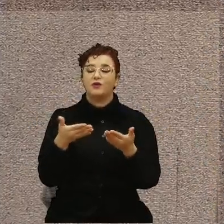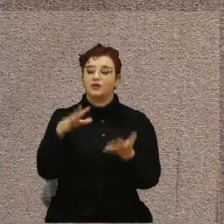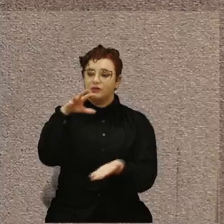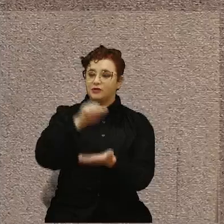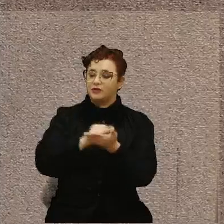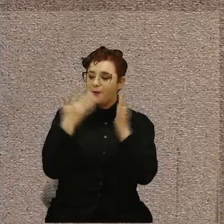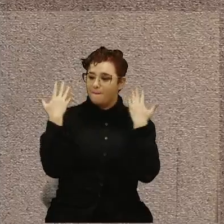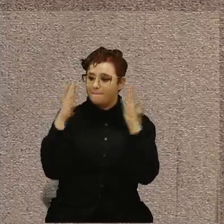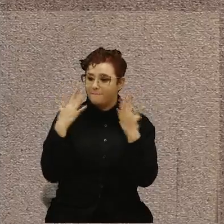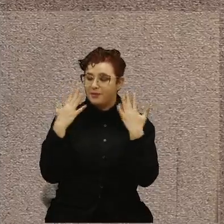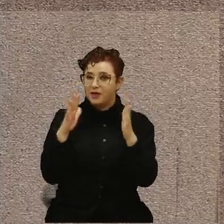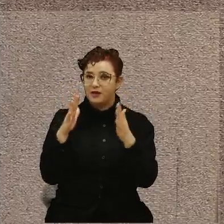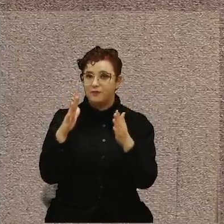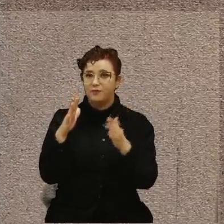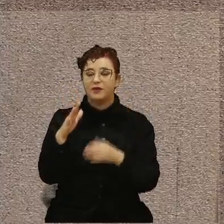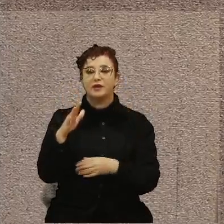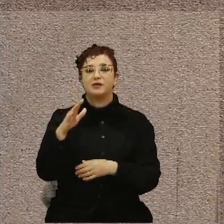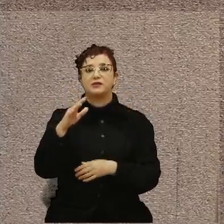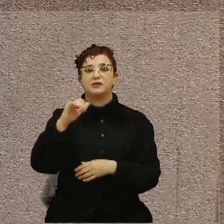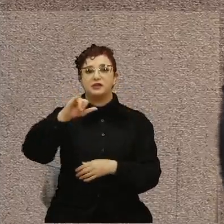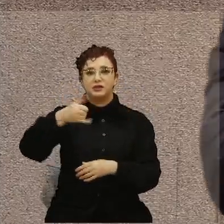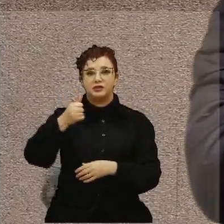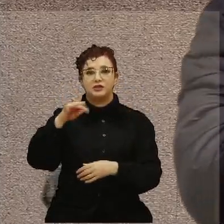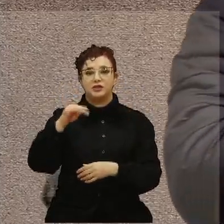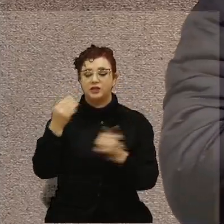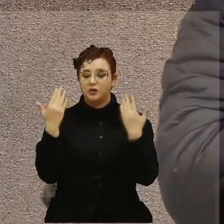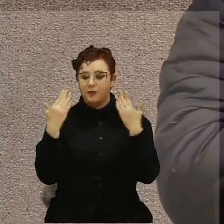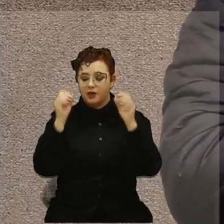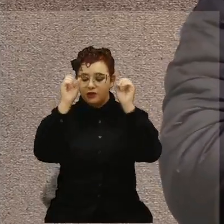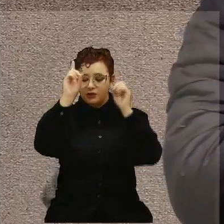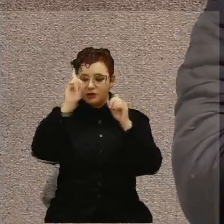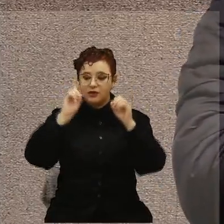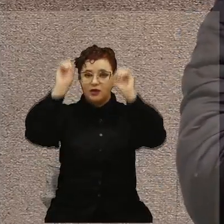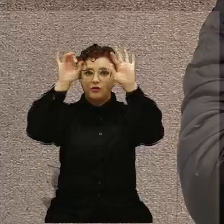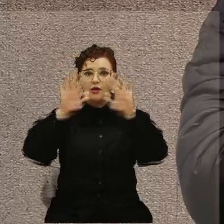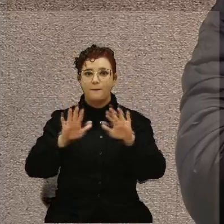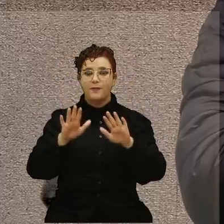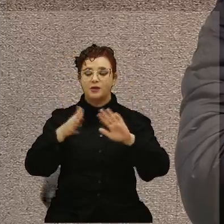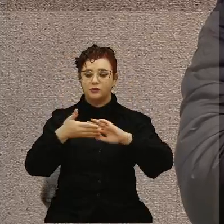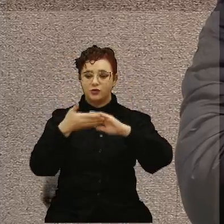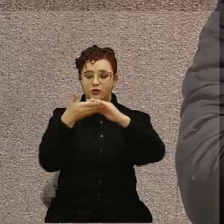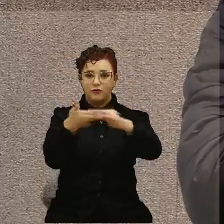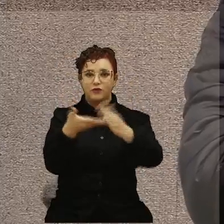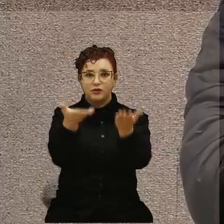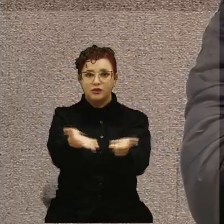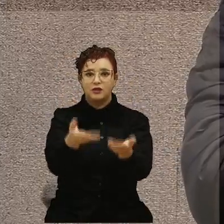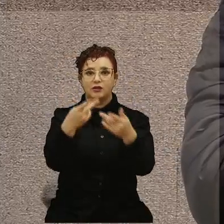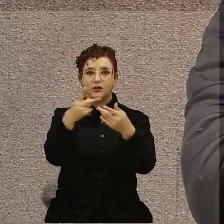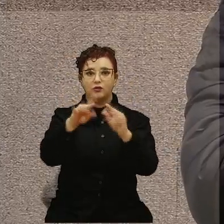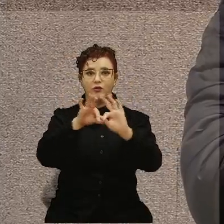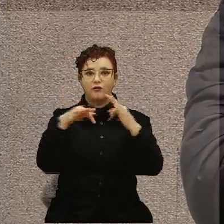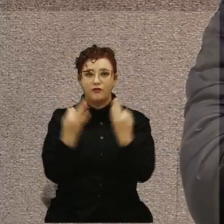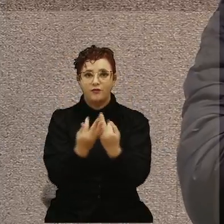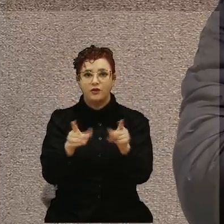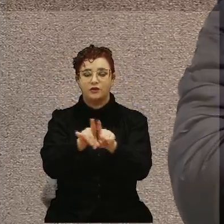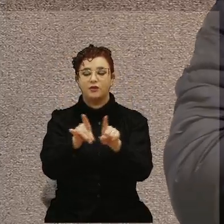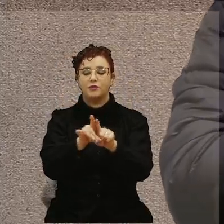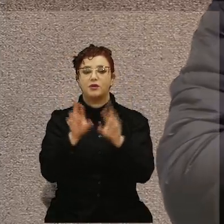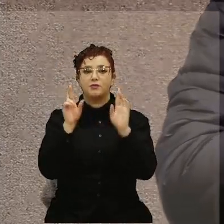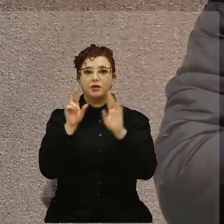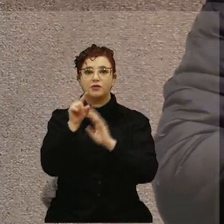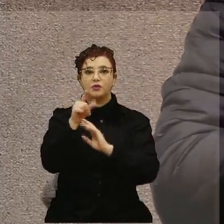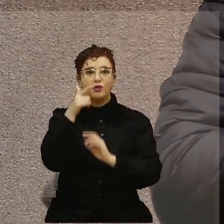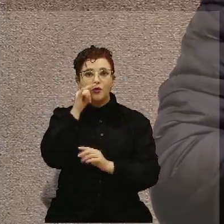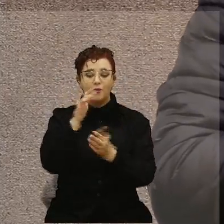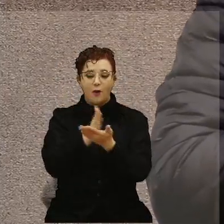nossos parabéns a ti, Janete, que Deus possa continuar te abençoando, estendendo as suas mãos sobre ti, e a tua família também, e espero que ela tenha